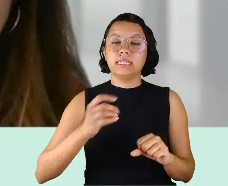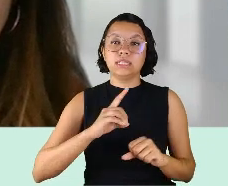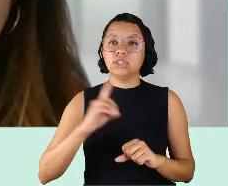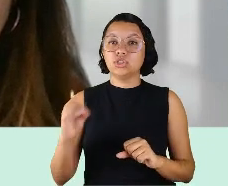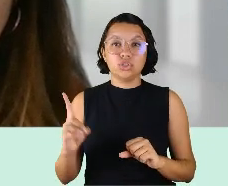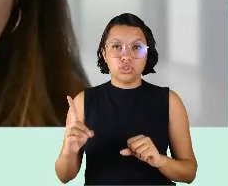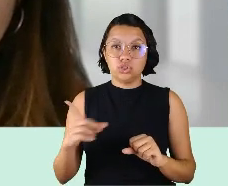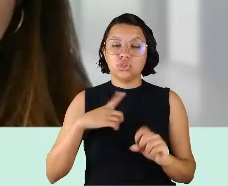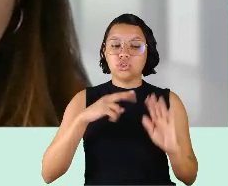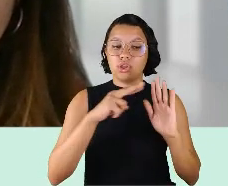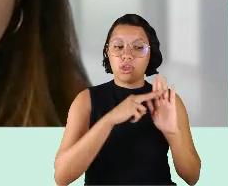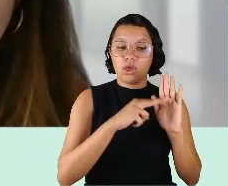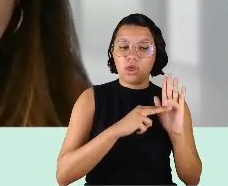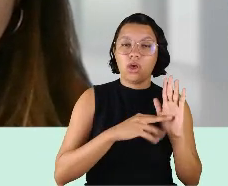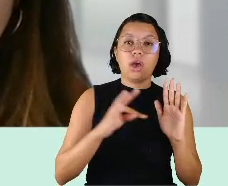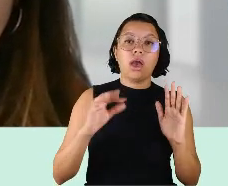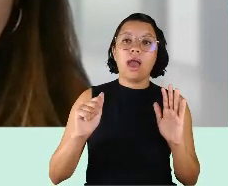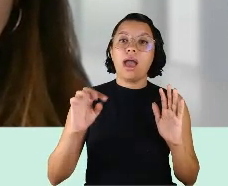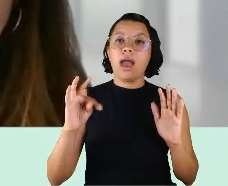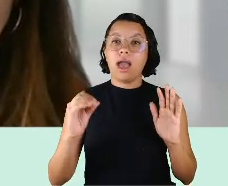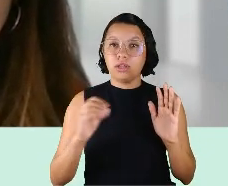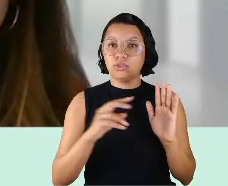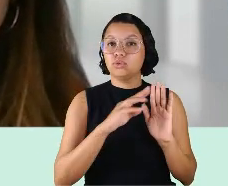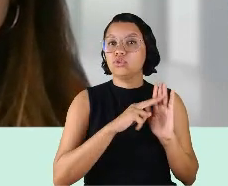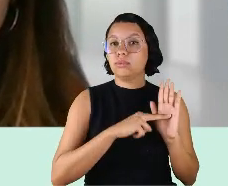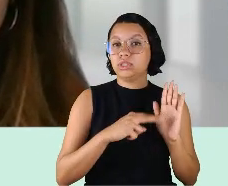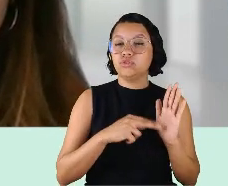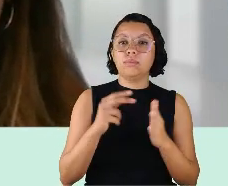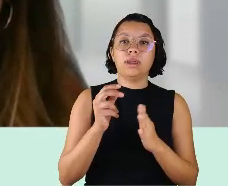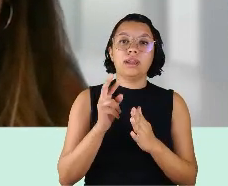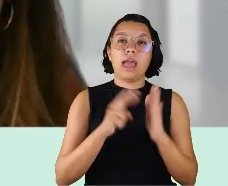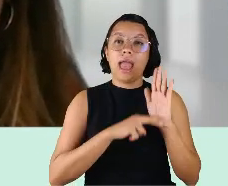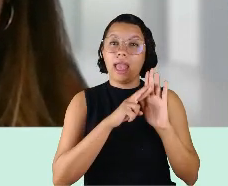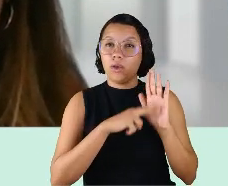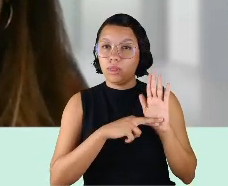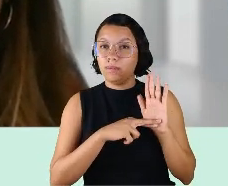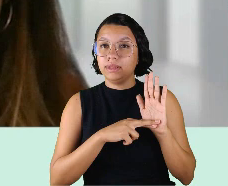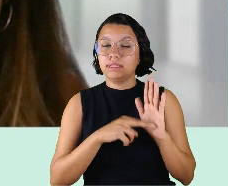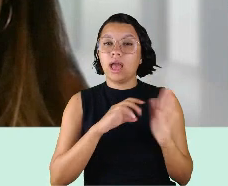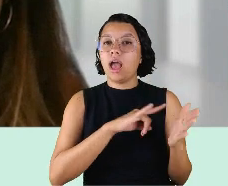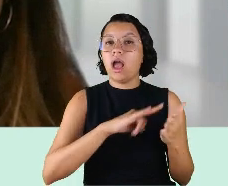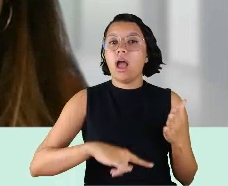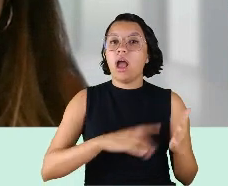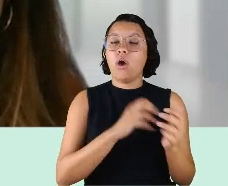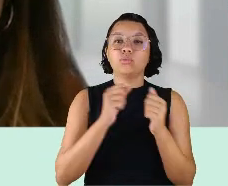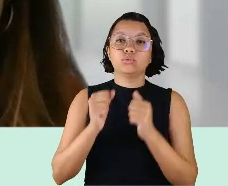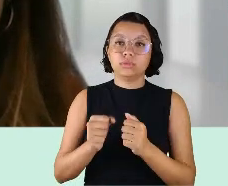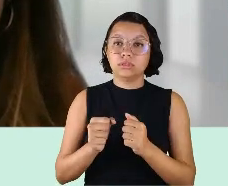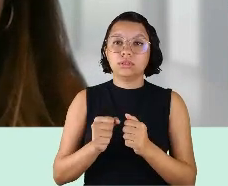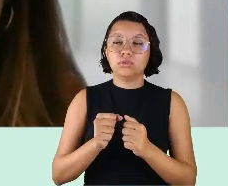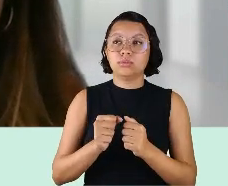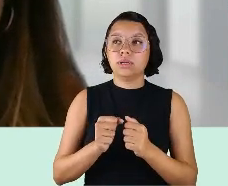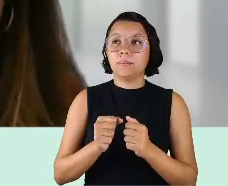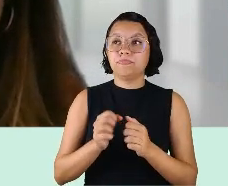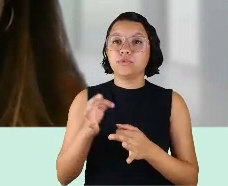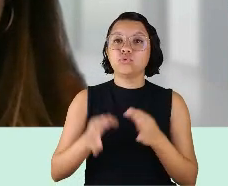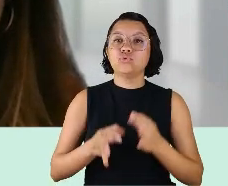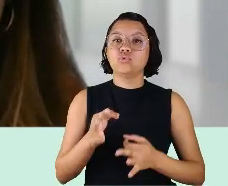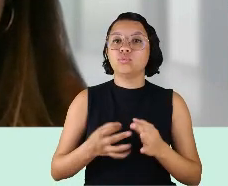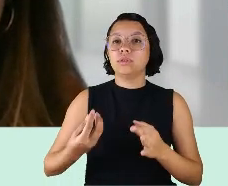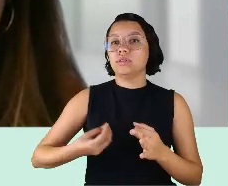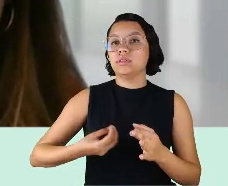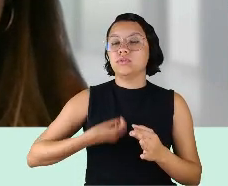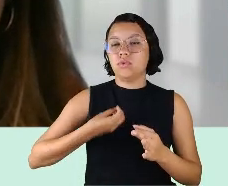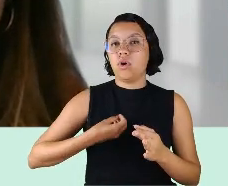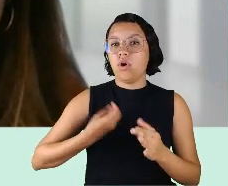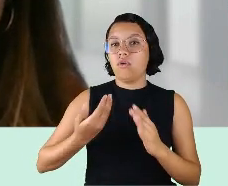dias, baixassem atos normativos para regulamentar a autorização para que juízes residam